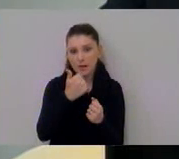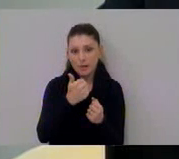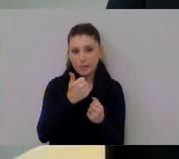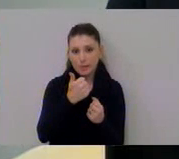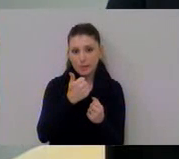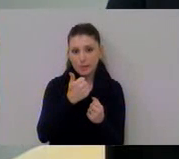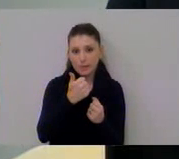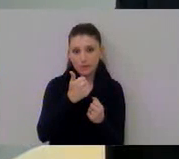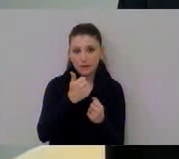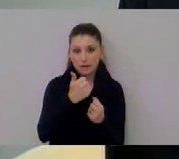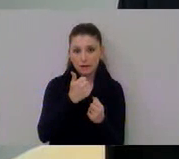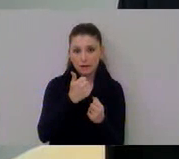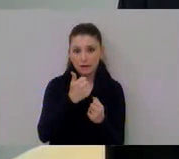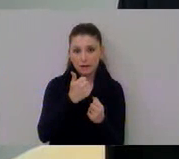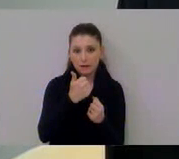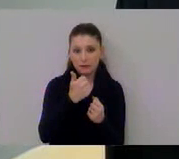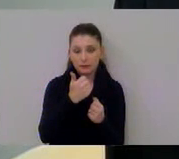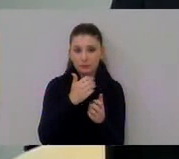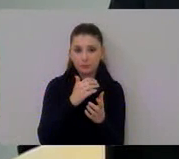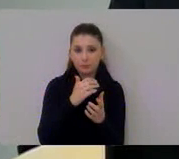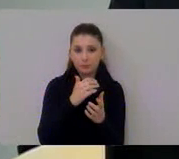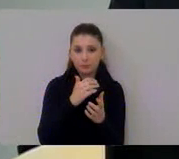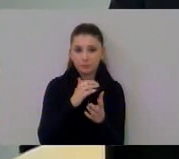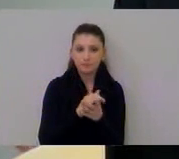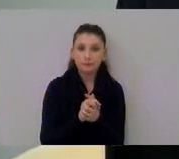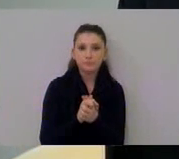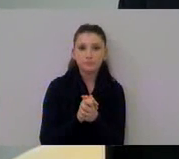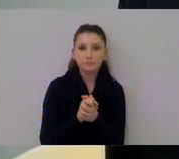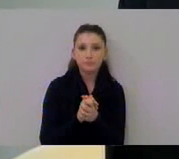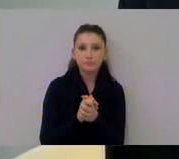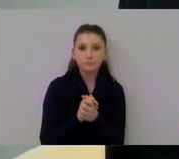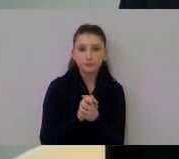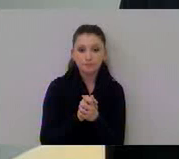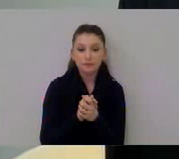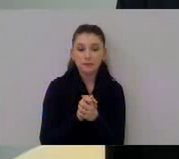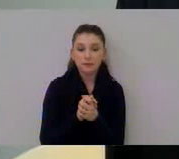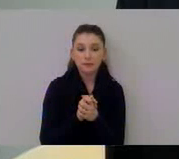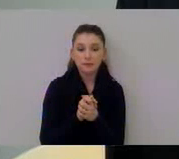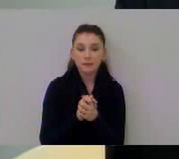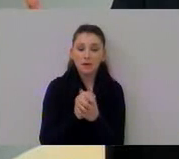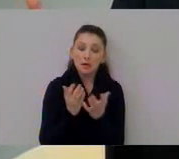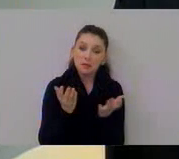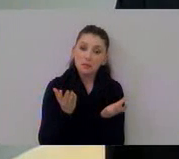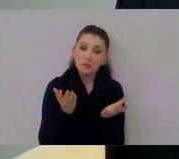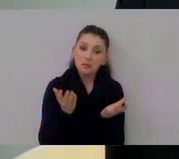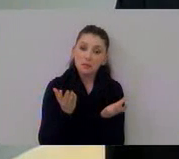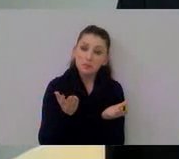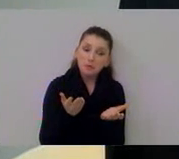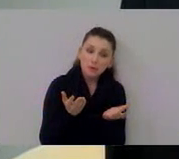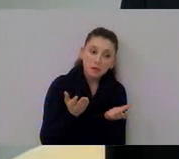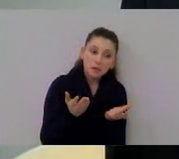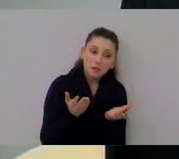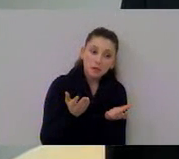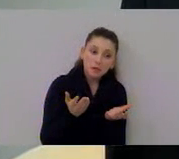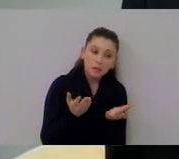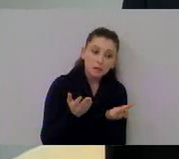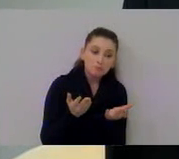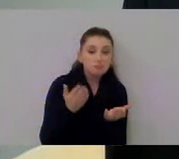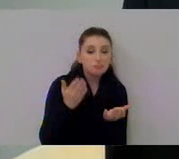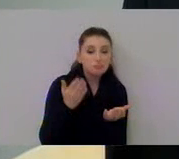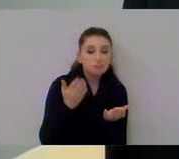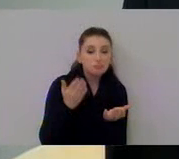até depende desses vereadores, depende também do